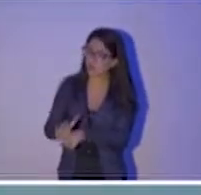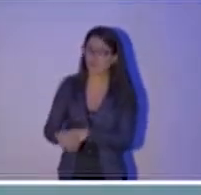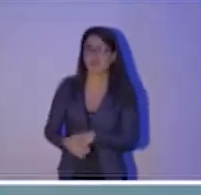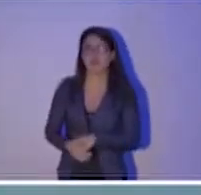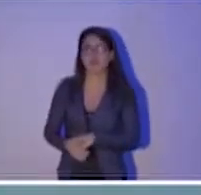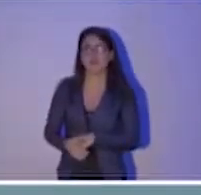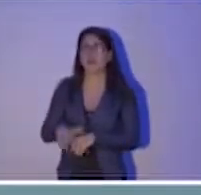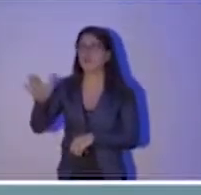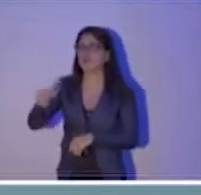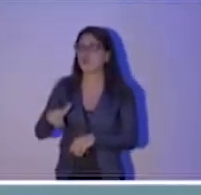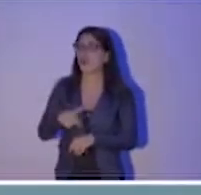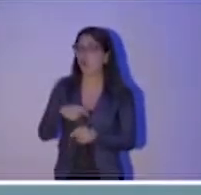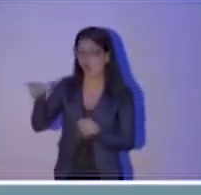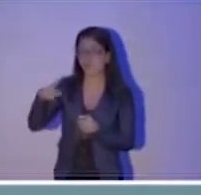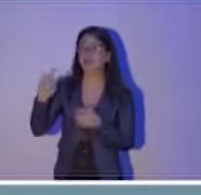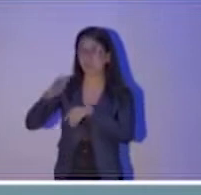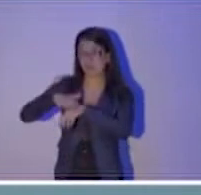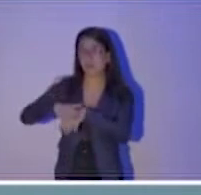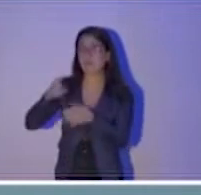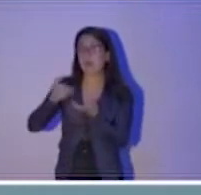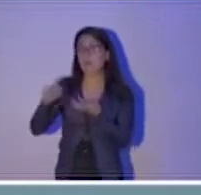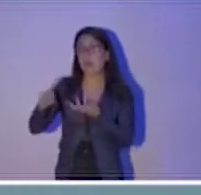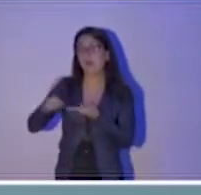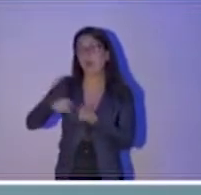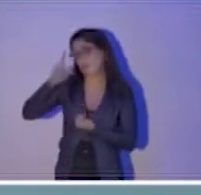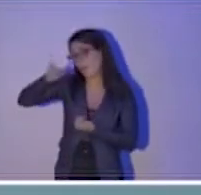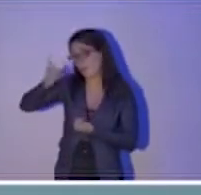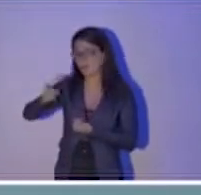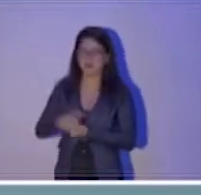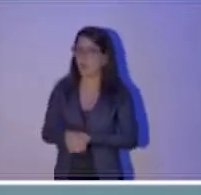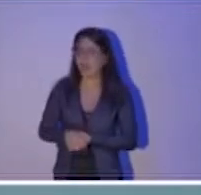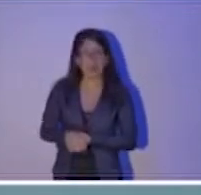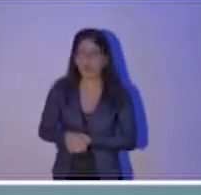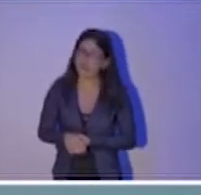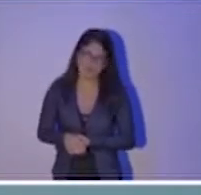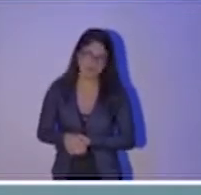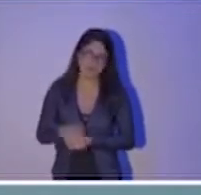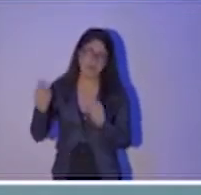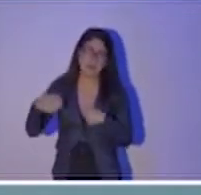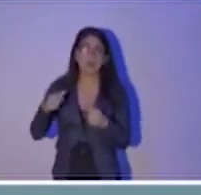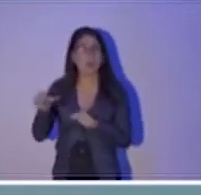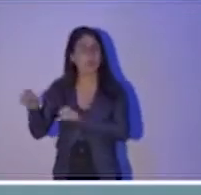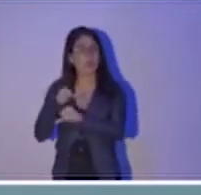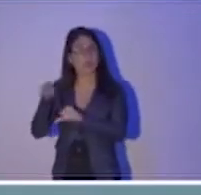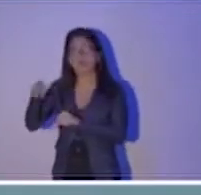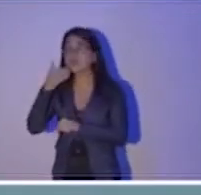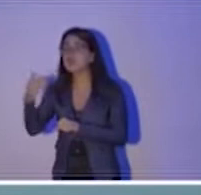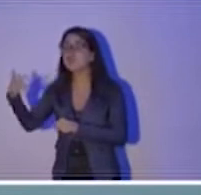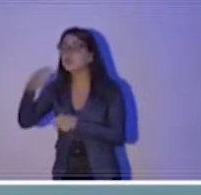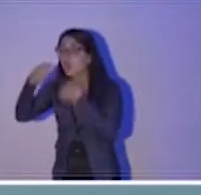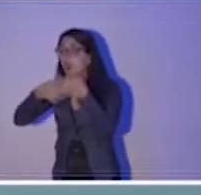professor para dizer o que ele vai fazer, mas é também ter uma escuta ativa. Nós precisamos agora transbordar esse regime